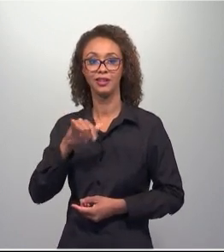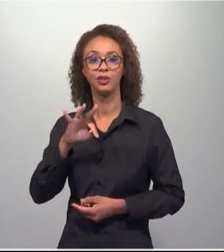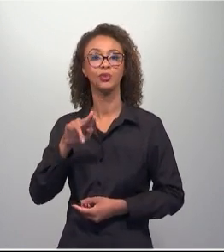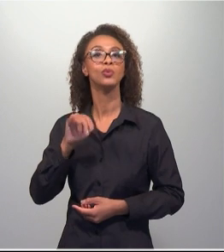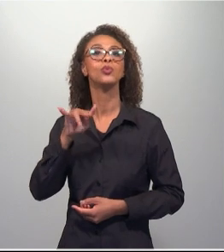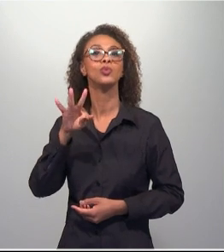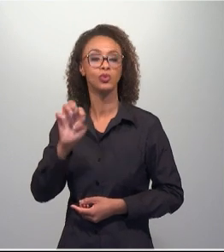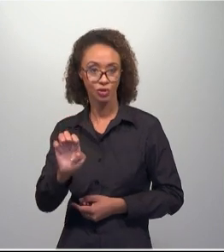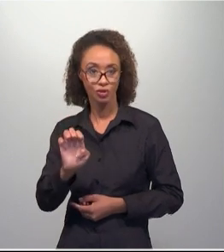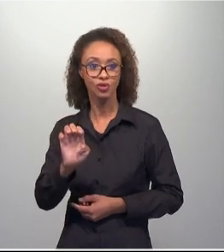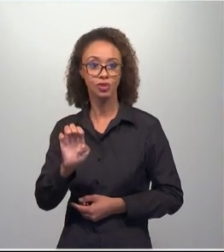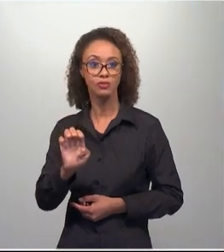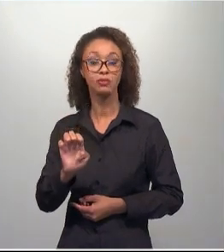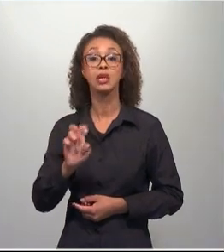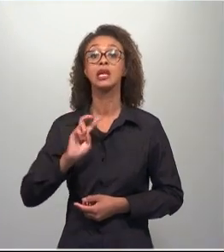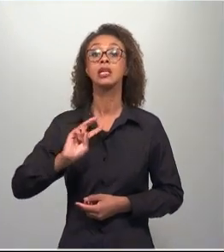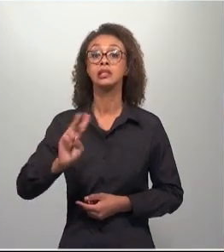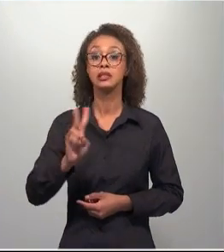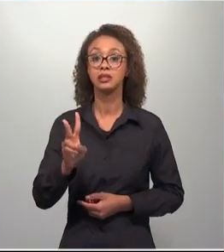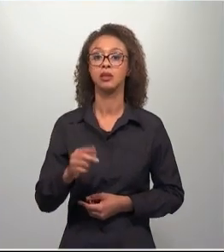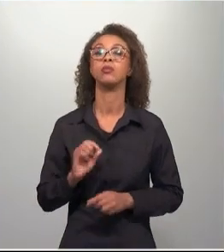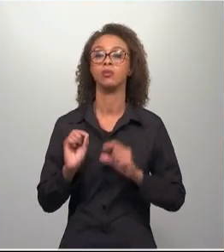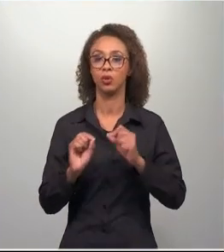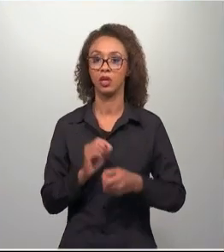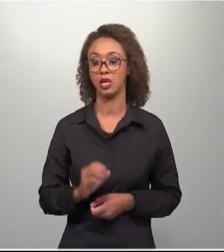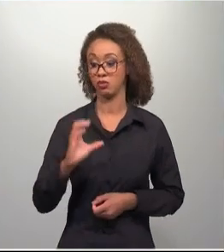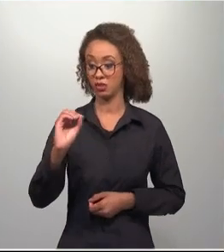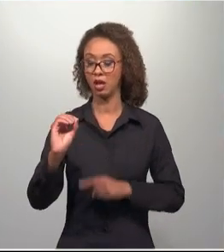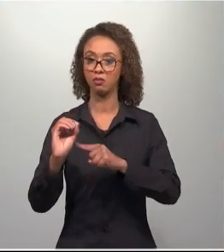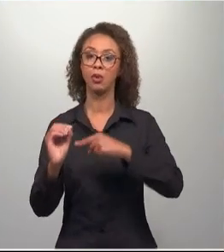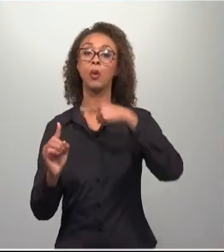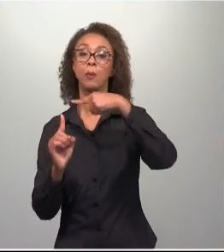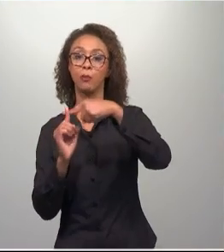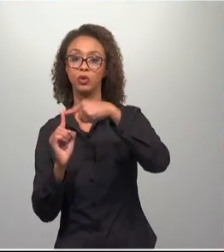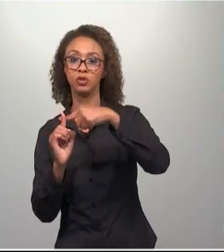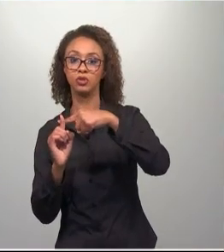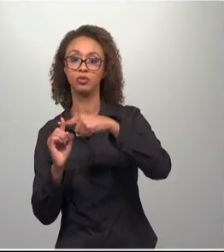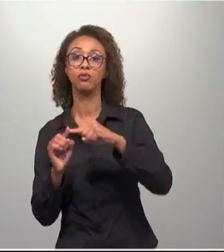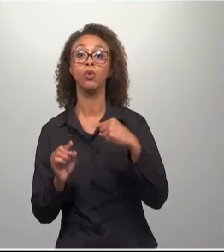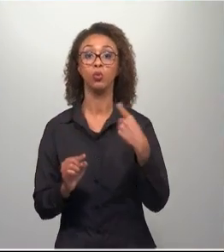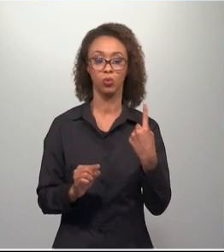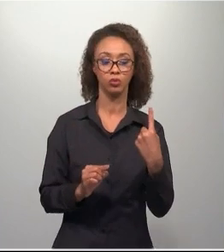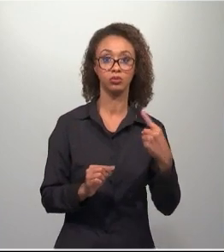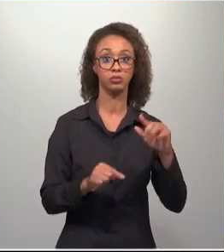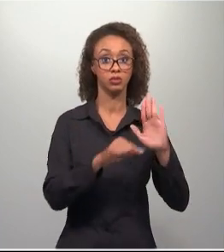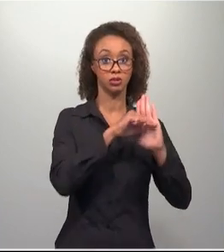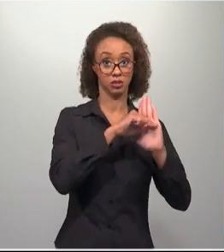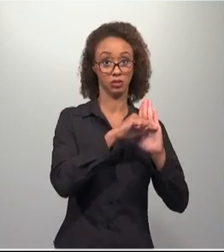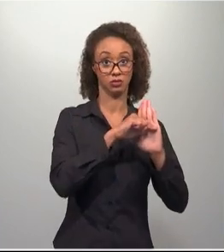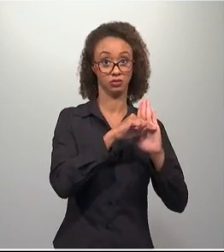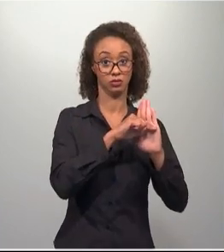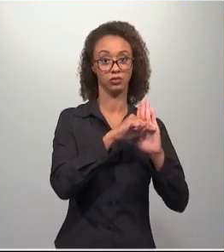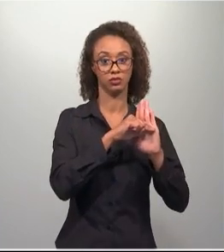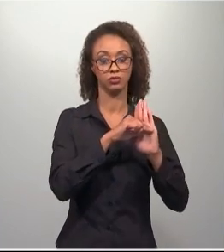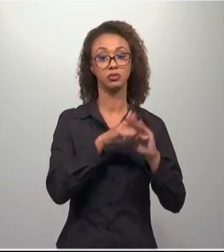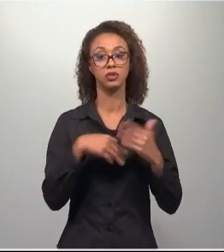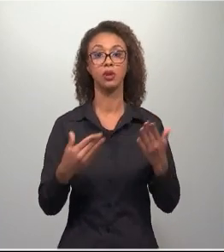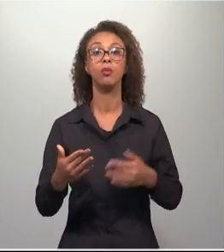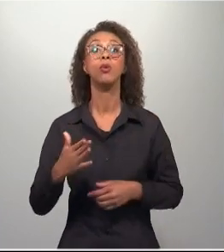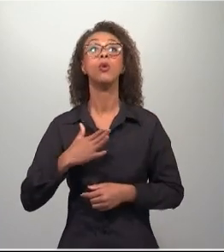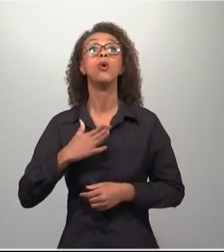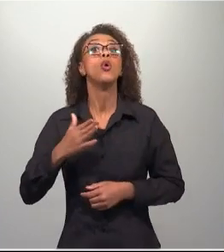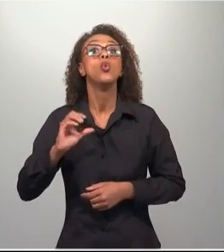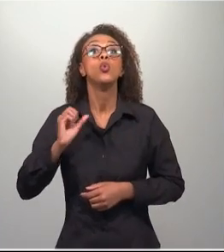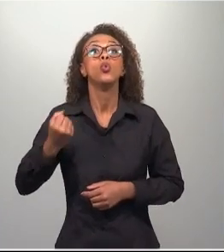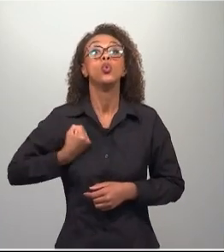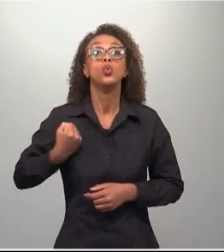representativo do final zero positivo um negativo então o meu número vai de mais